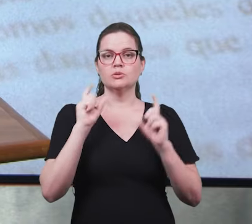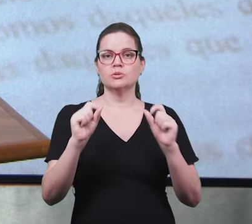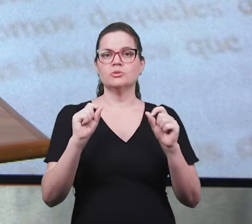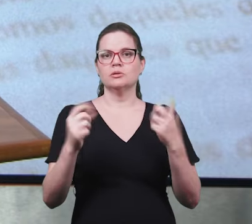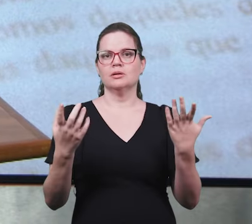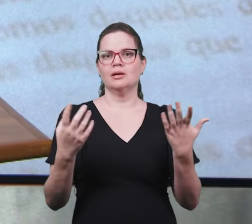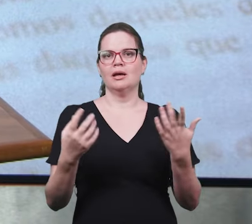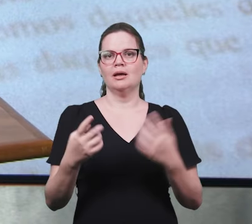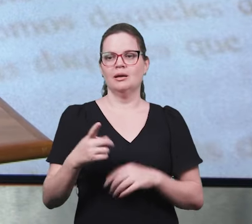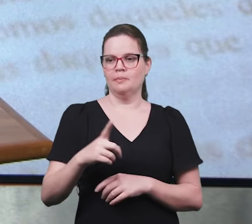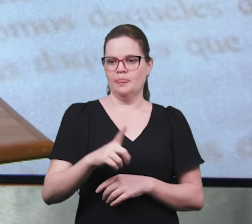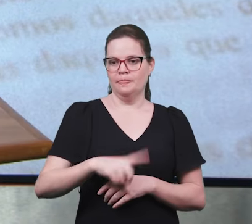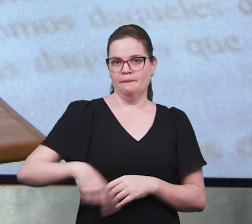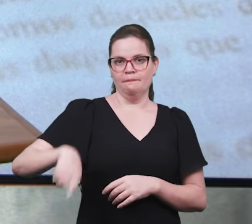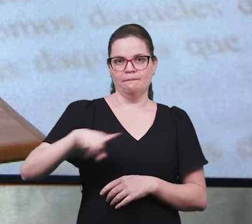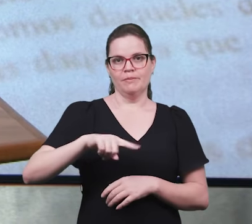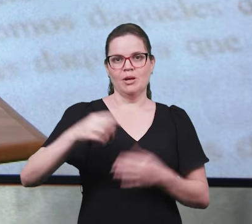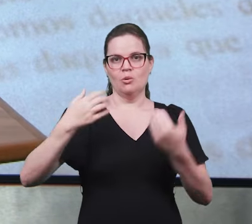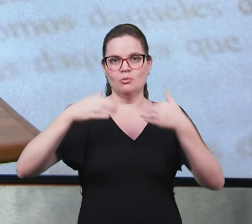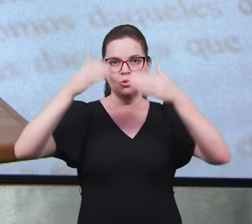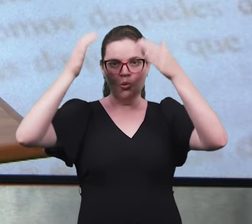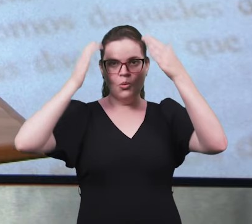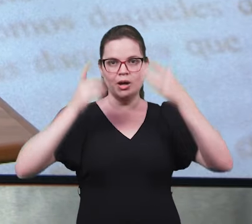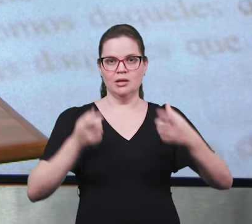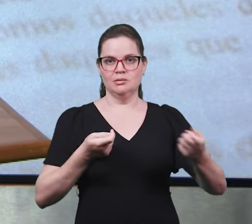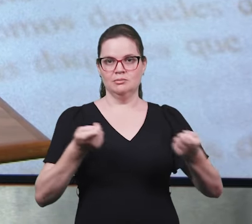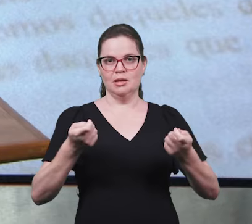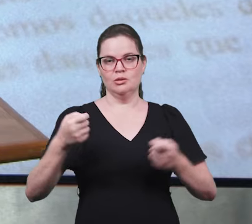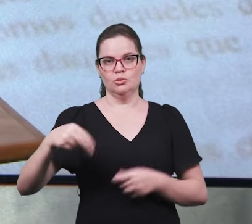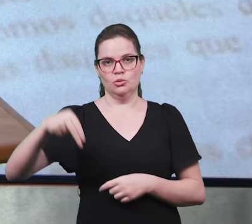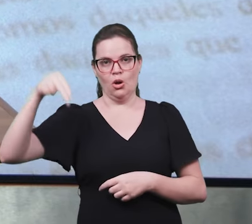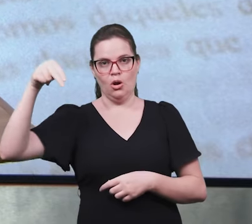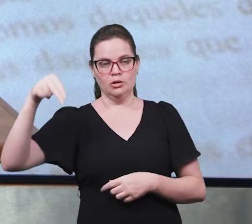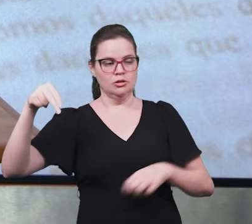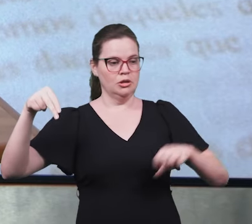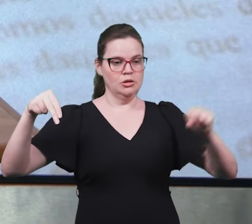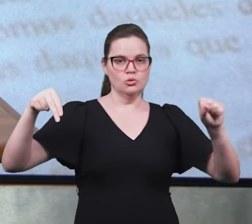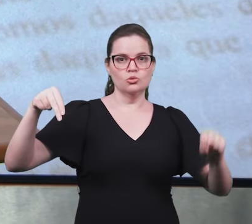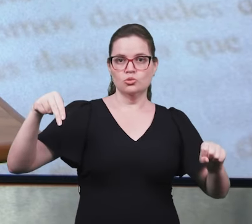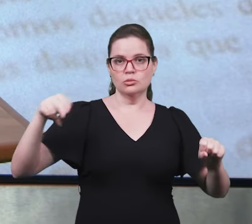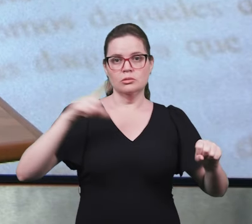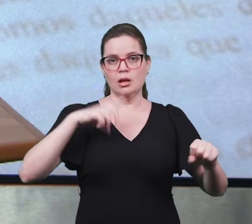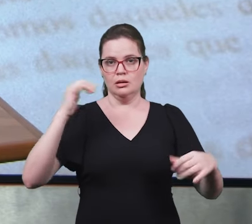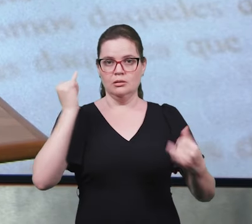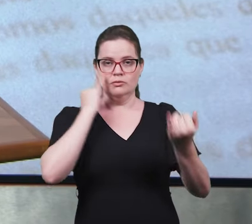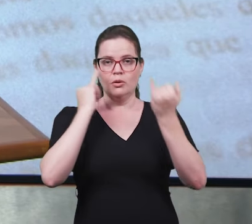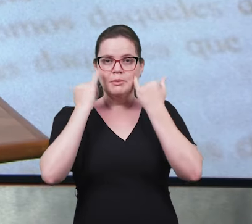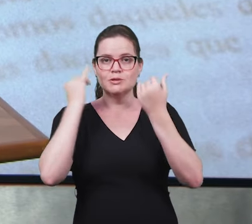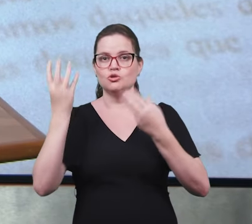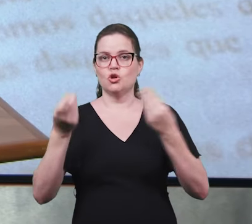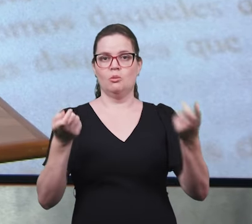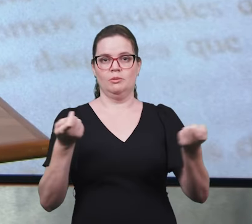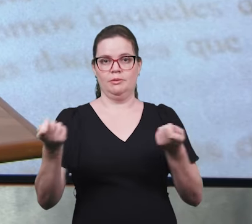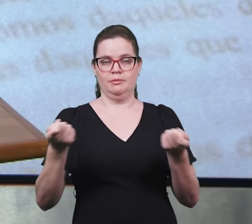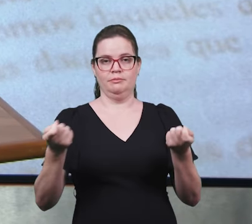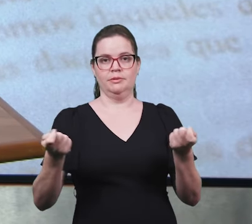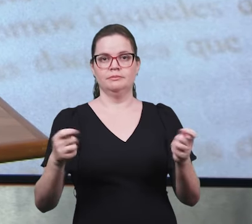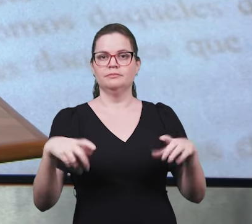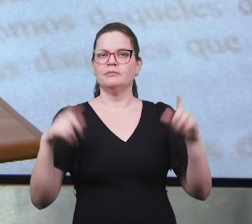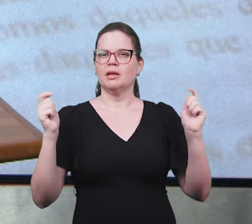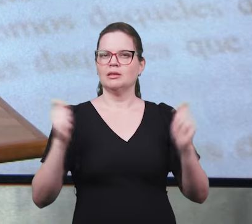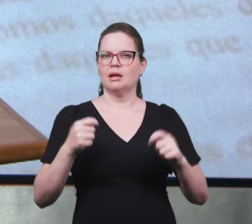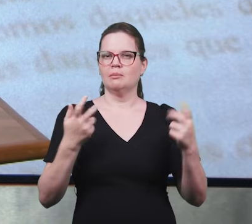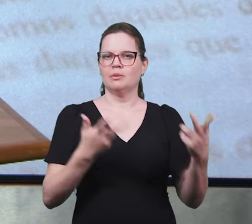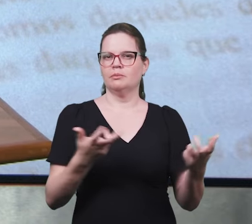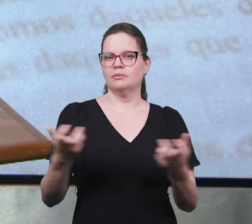o desempenho das monarquias no norte e no sul. E vemos o tipo de